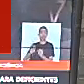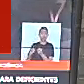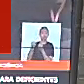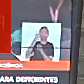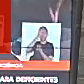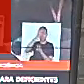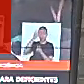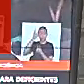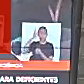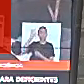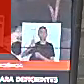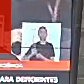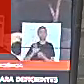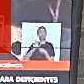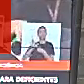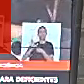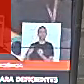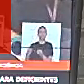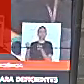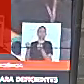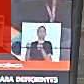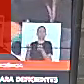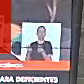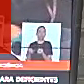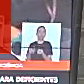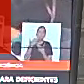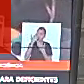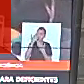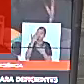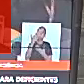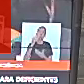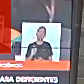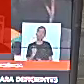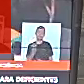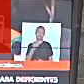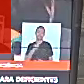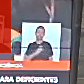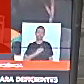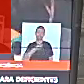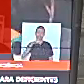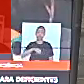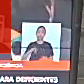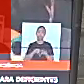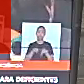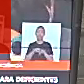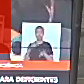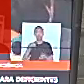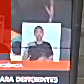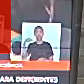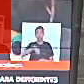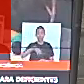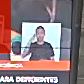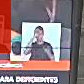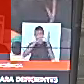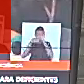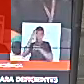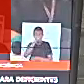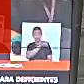com deficiência. Obrigado por essa oportunidade e pelos ensinamentos que